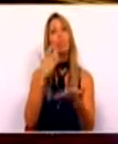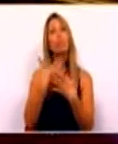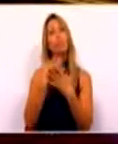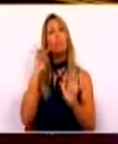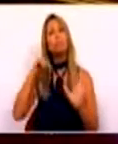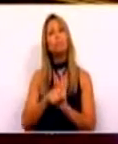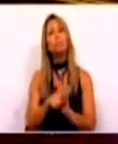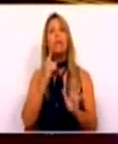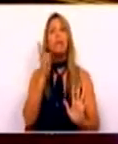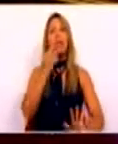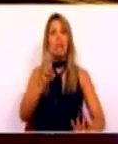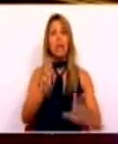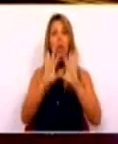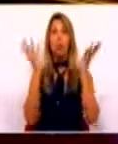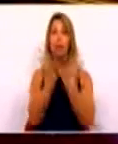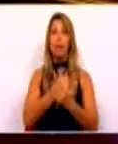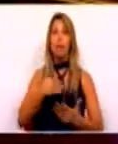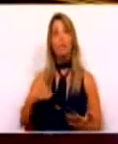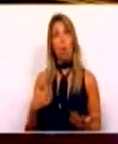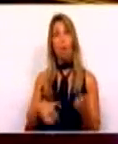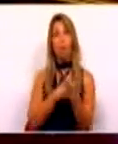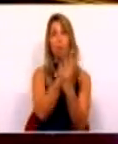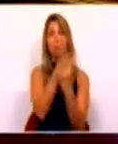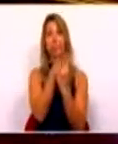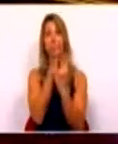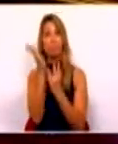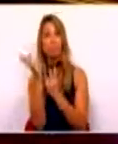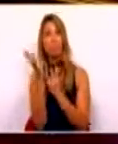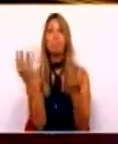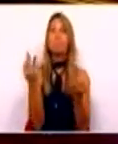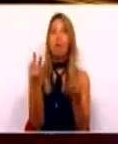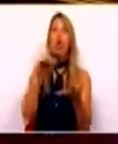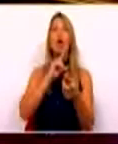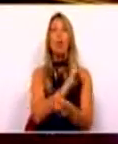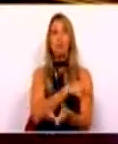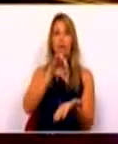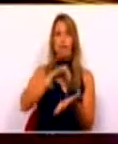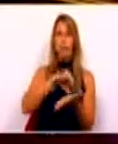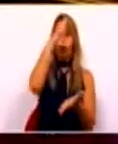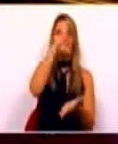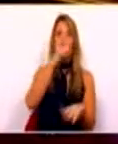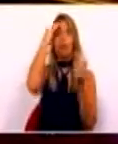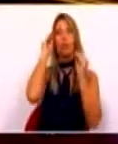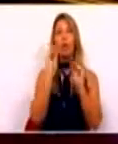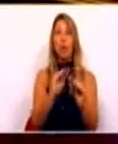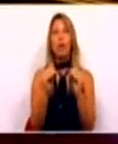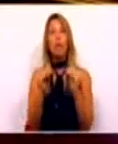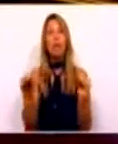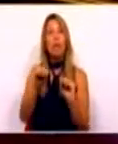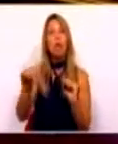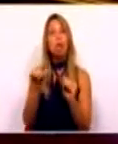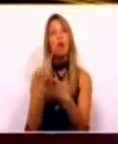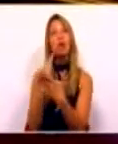da Direção-Geral de Saúde. Ou seja, um nível tripartido onde o Poder Central e o Ministério da Educação, onde o nível local, a escola e